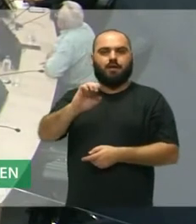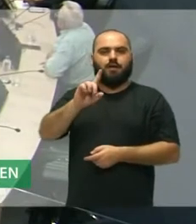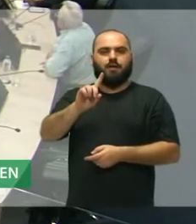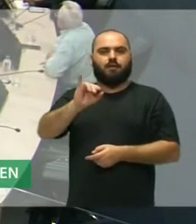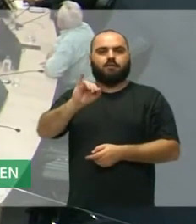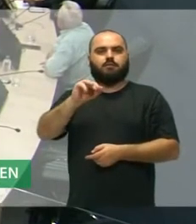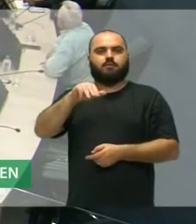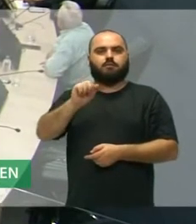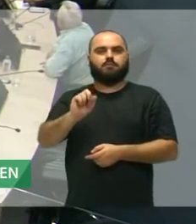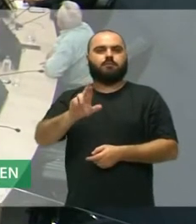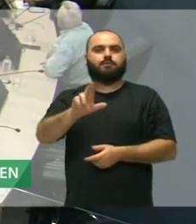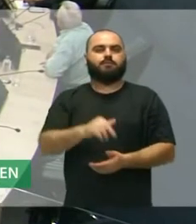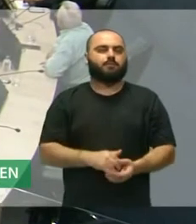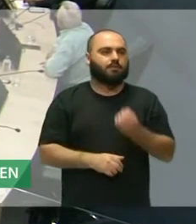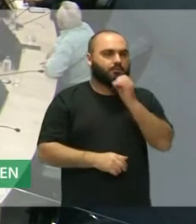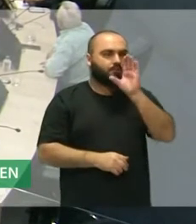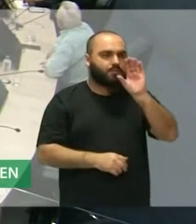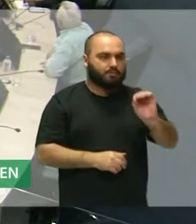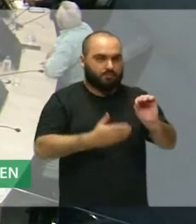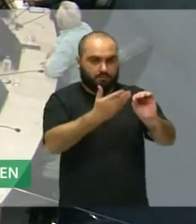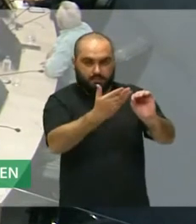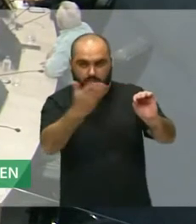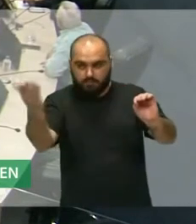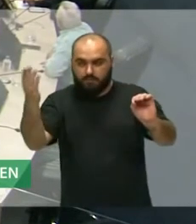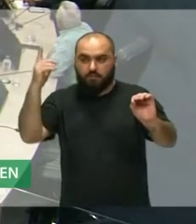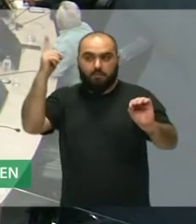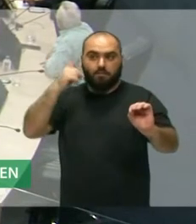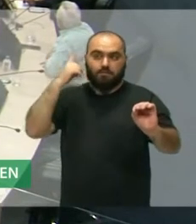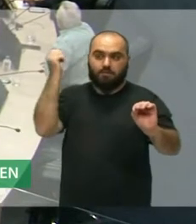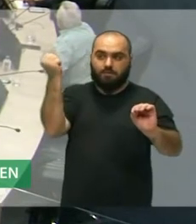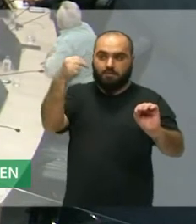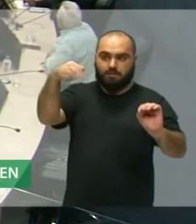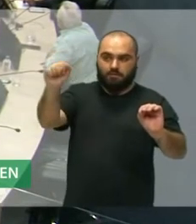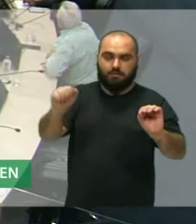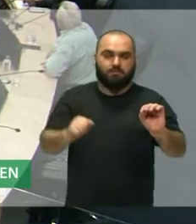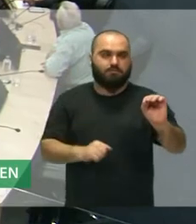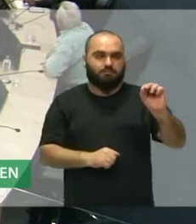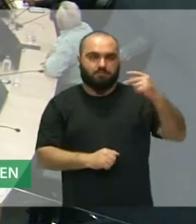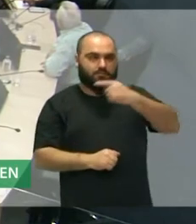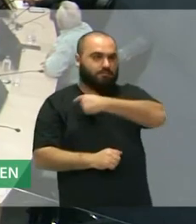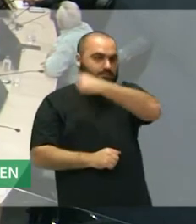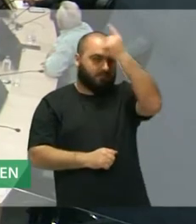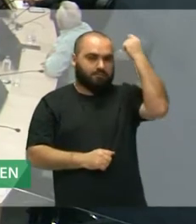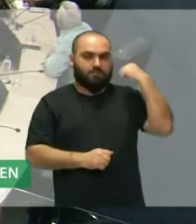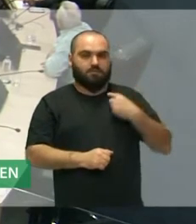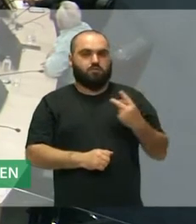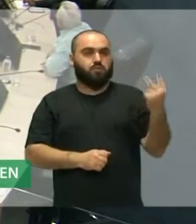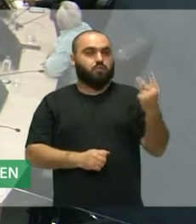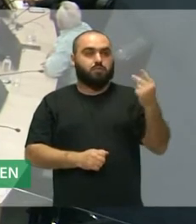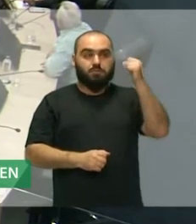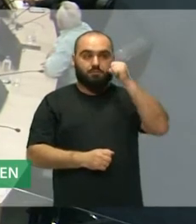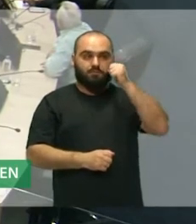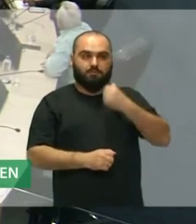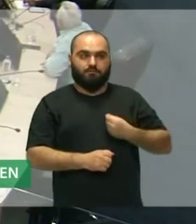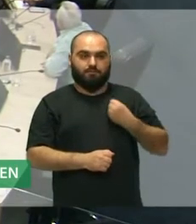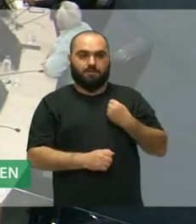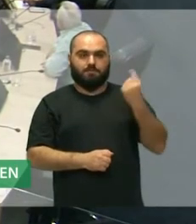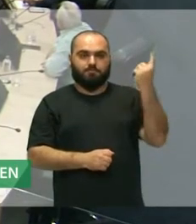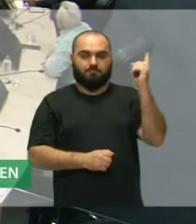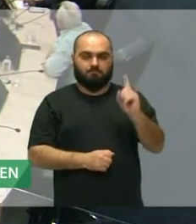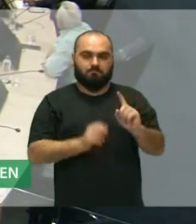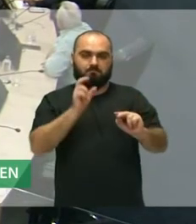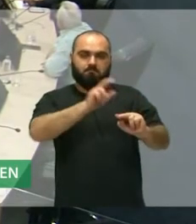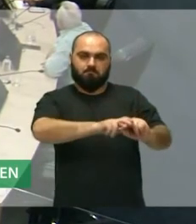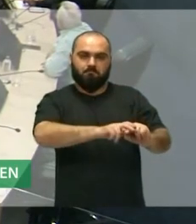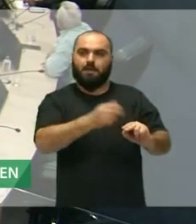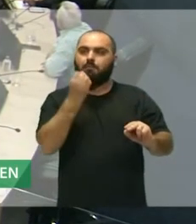noite a todos, a todas. Boa noite à deputada Ana, à irmã Simone, que são as duas mulheres aqui na nossa mesa. Boa noite também a